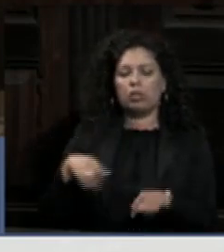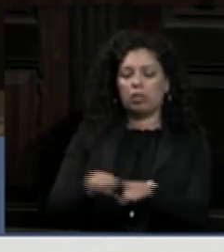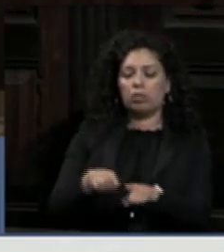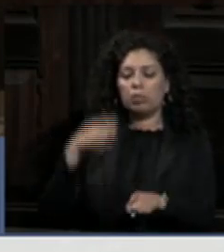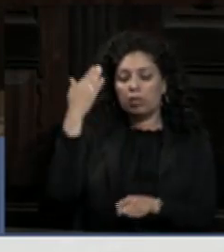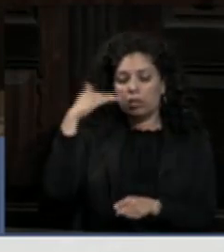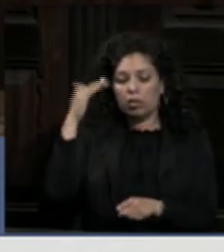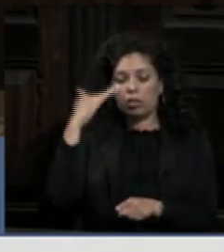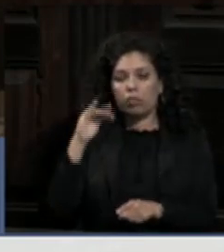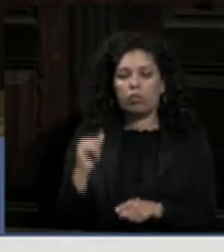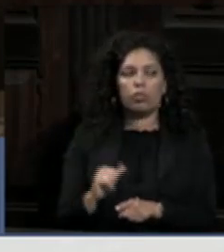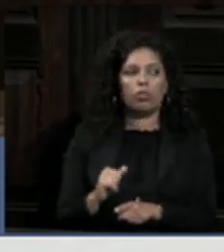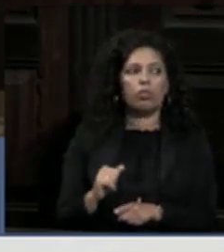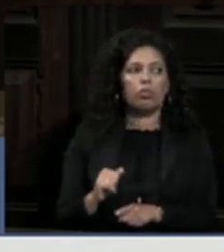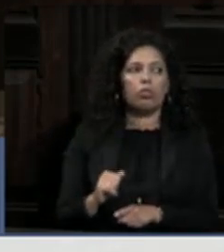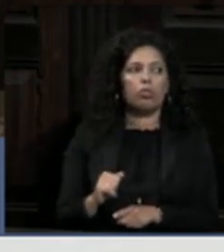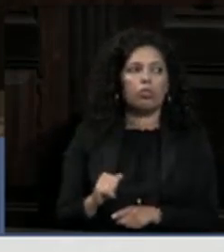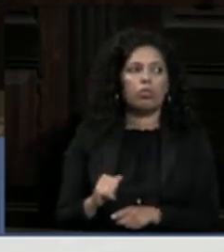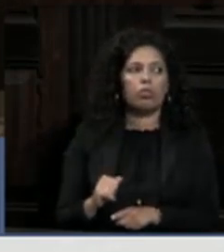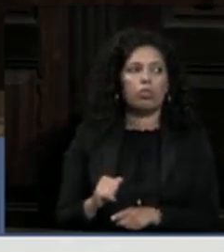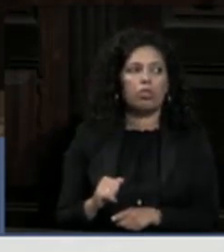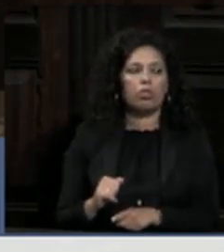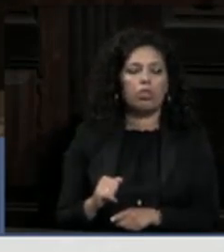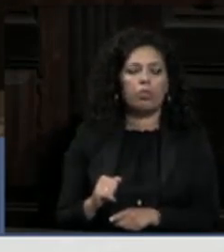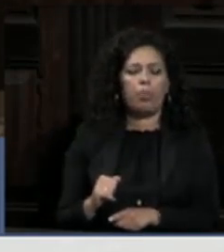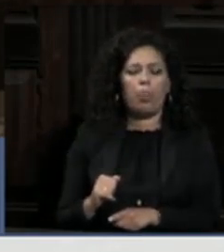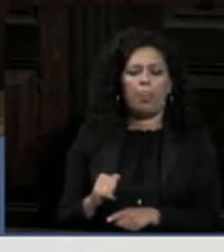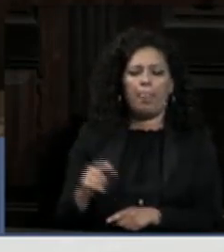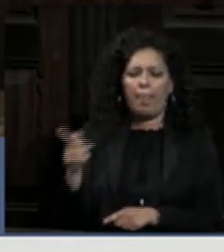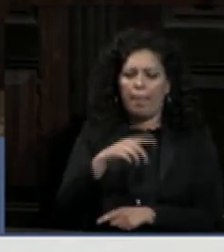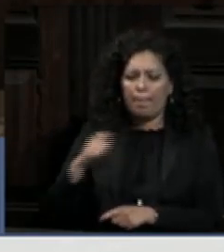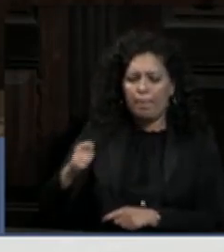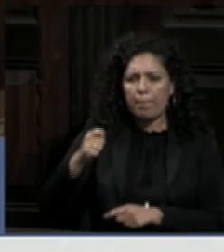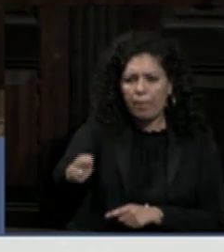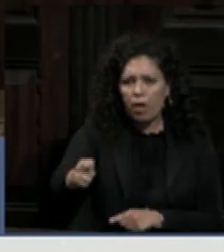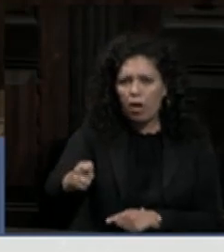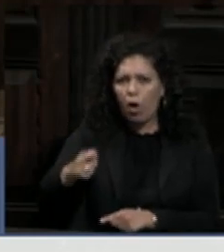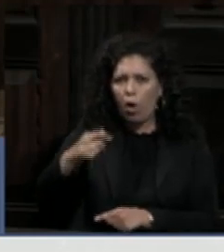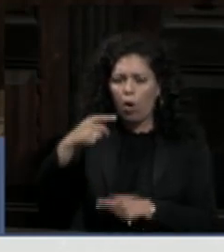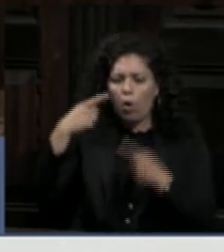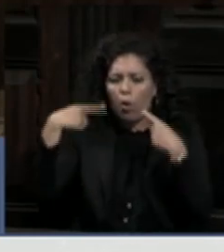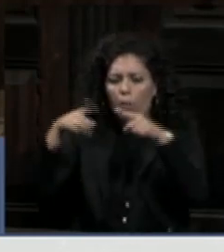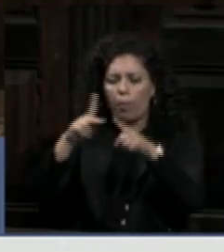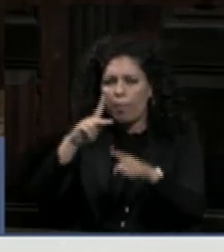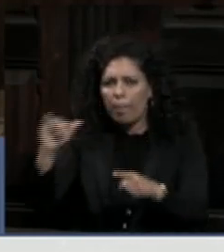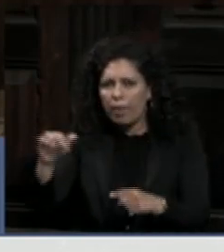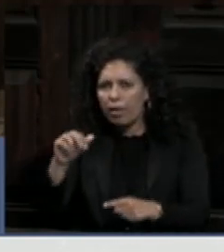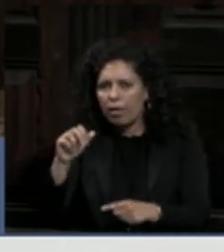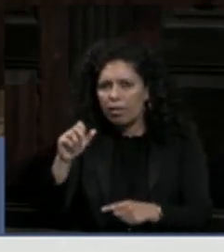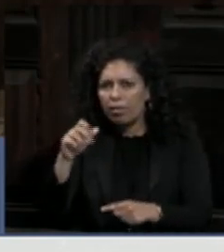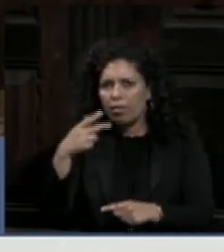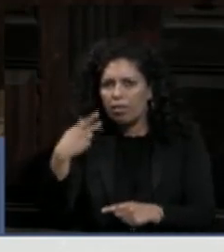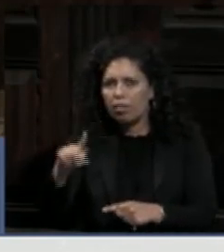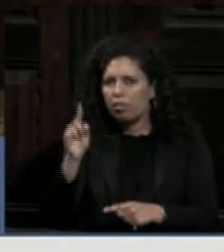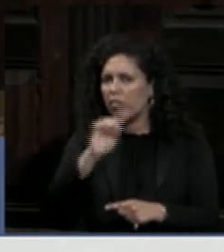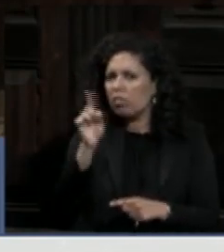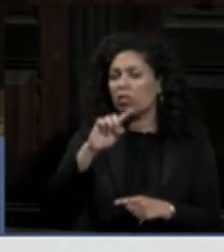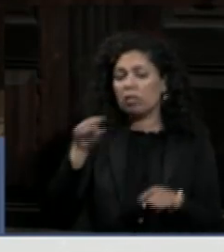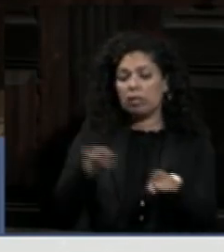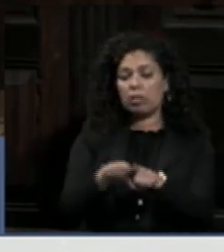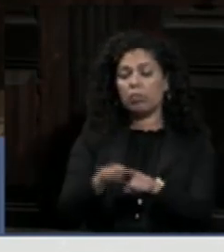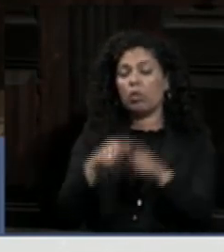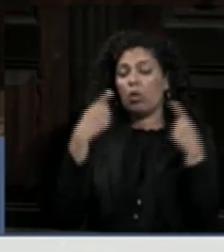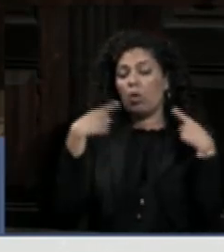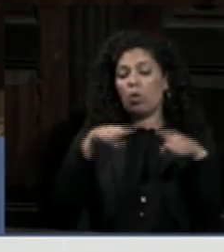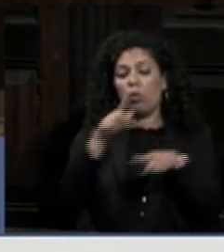atentado foi feito contra a própria república brasileira isso gostaria de deixar muito claro aqui